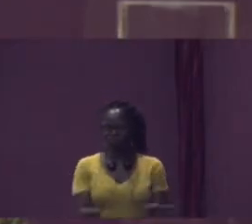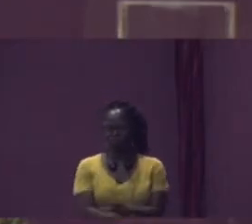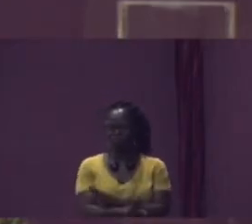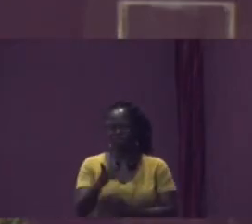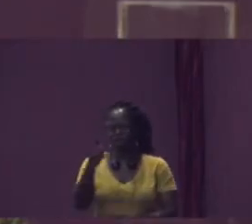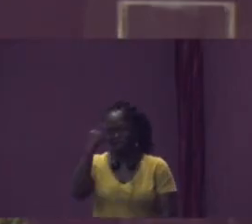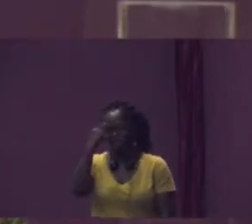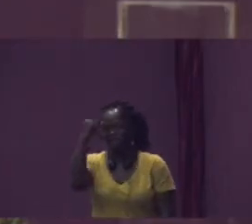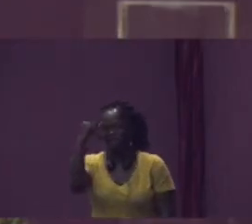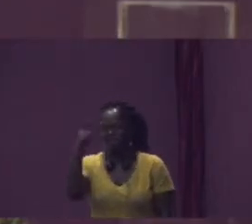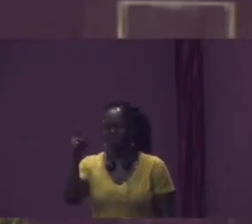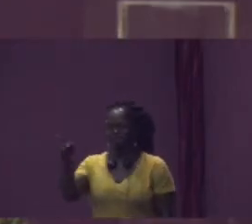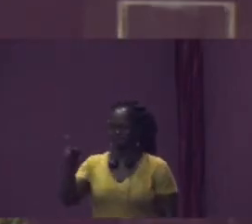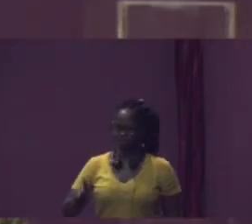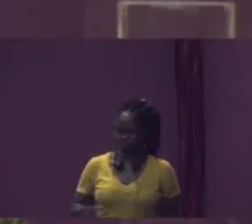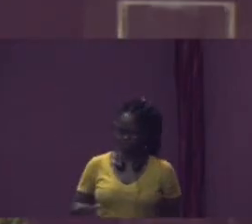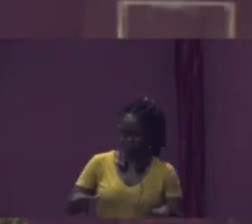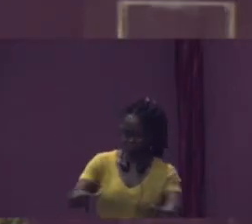do procedimento